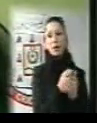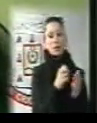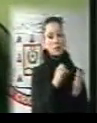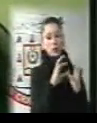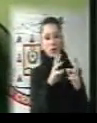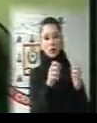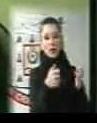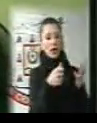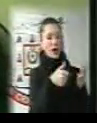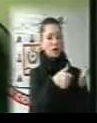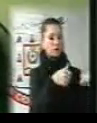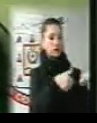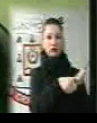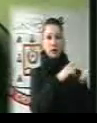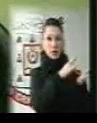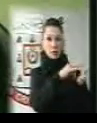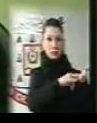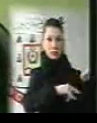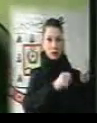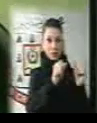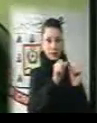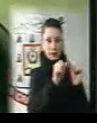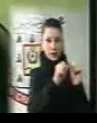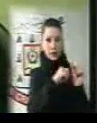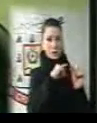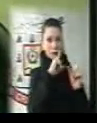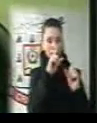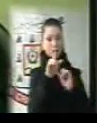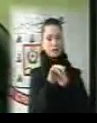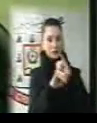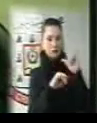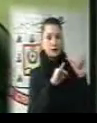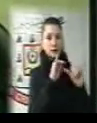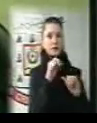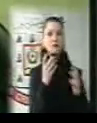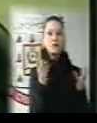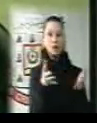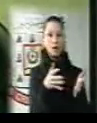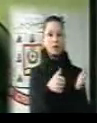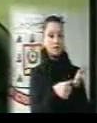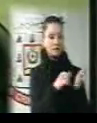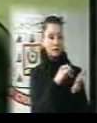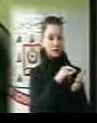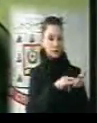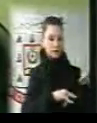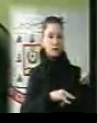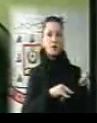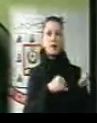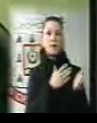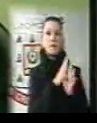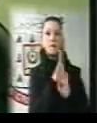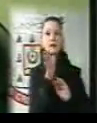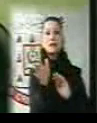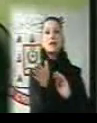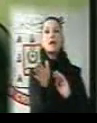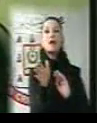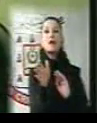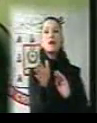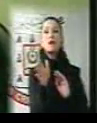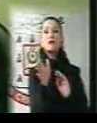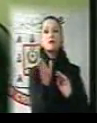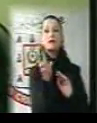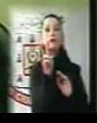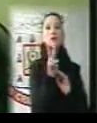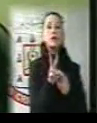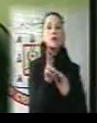escrituras. E eu, para sanar todas as dúvidas, eu trouxe aqui a cópia dos cheques e quero passar as mãos do presidente da Câmara,